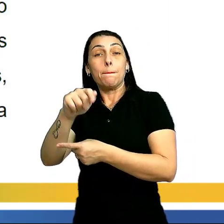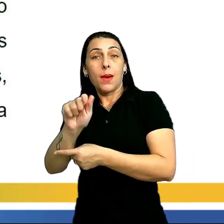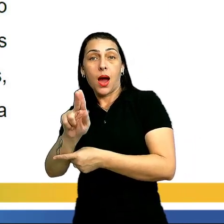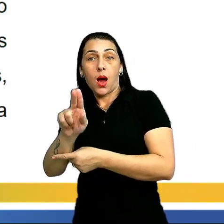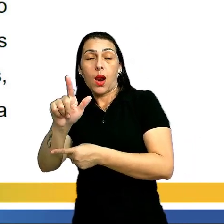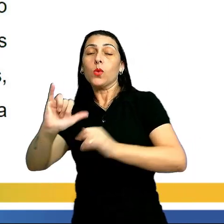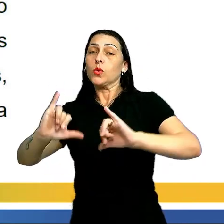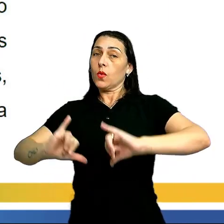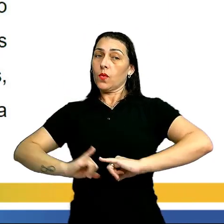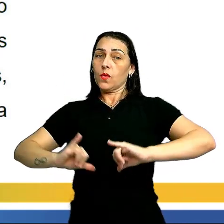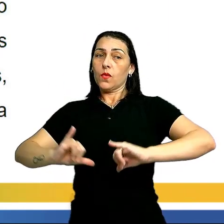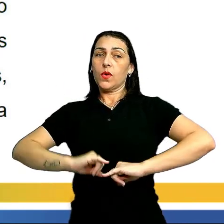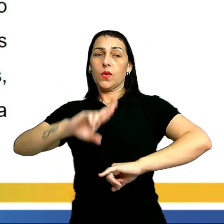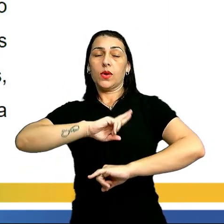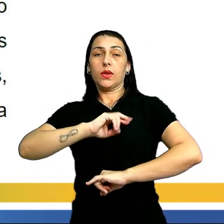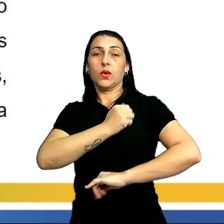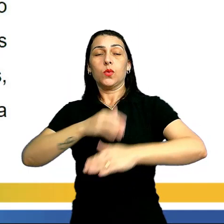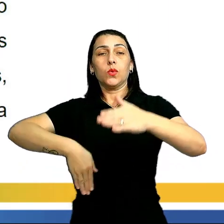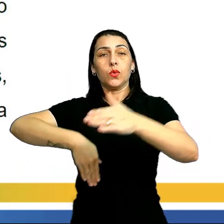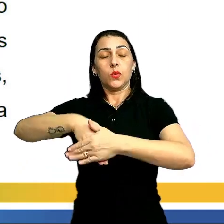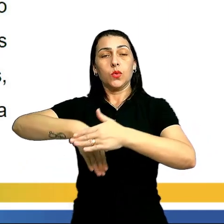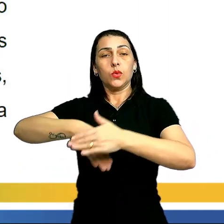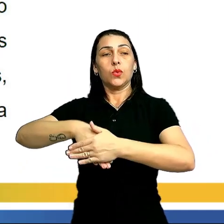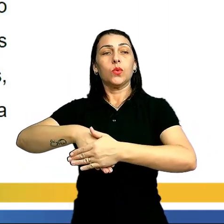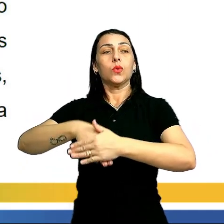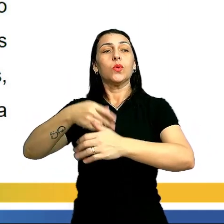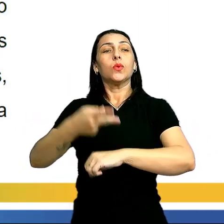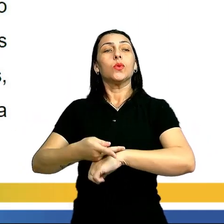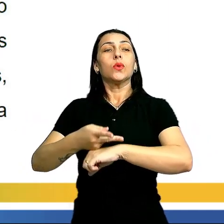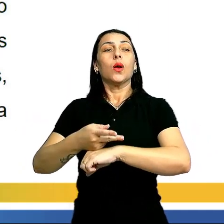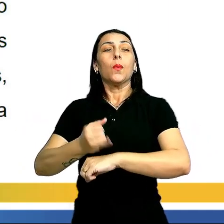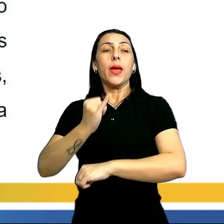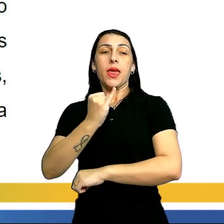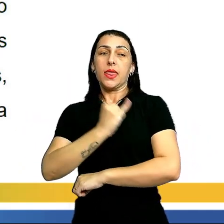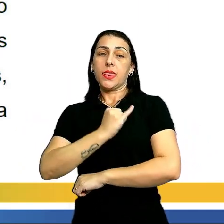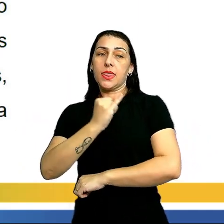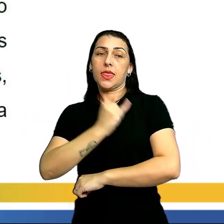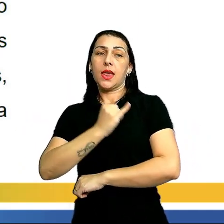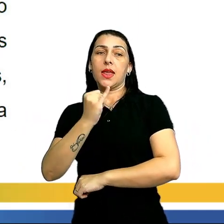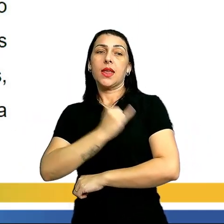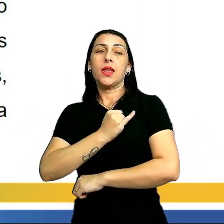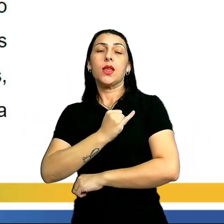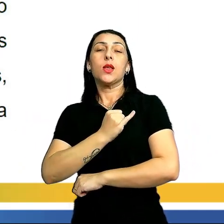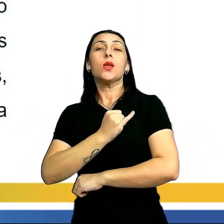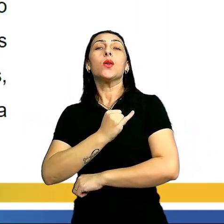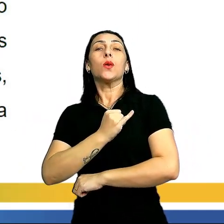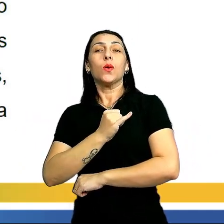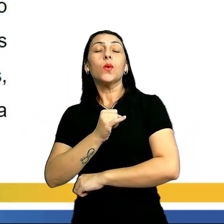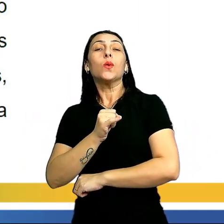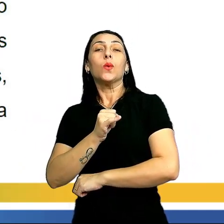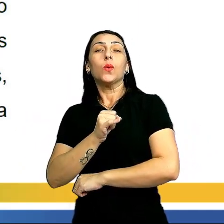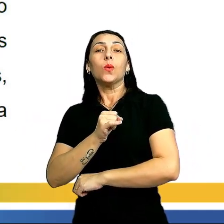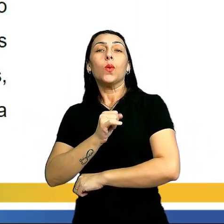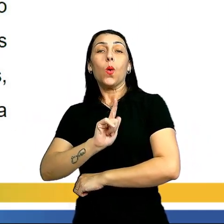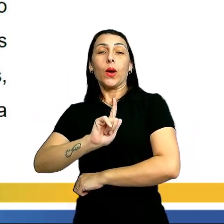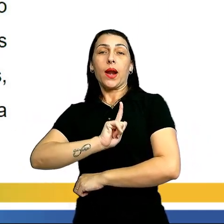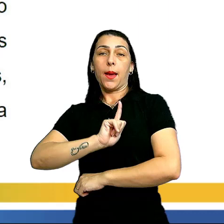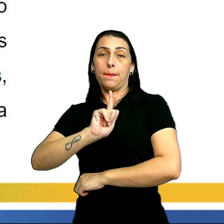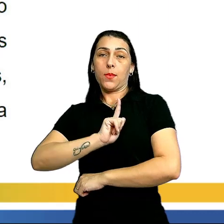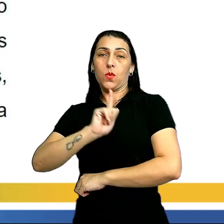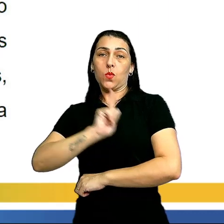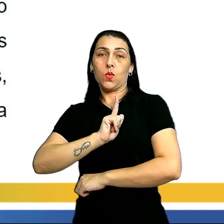atentados racistas em um jogo entre o time Internacional e o seu rival, o Grêmio.